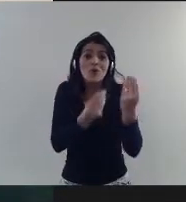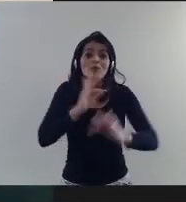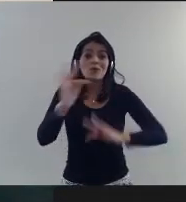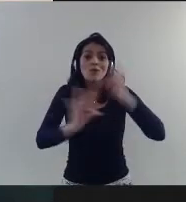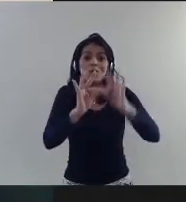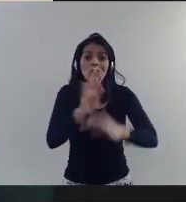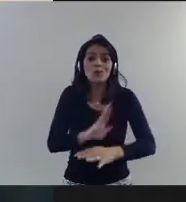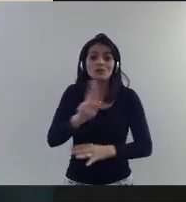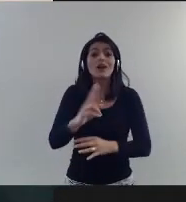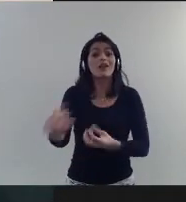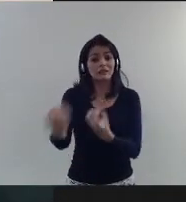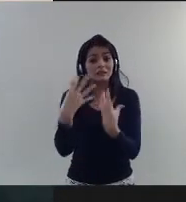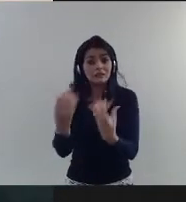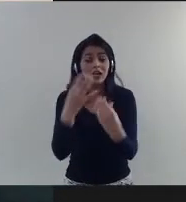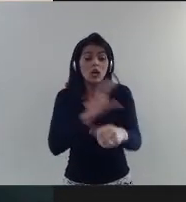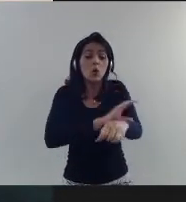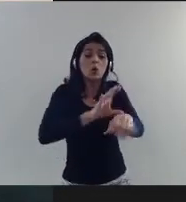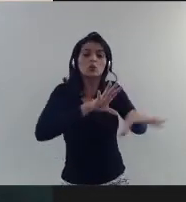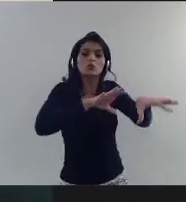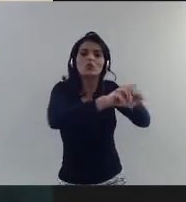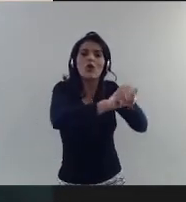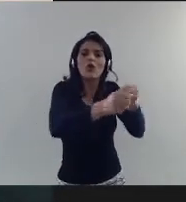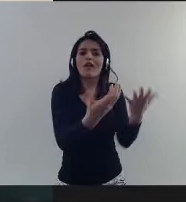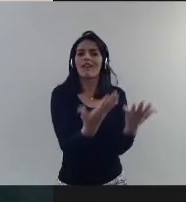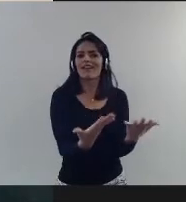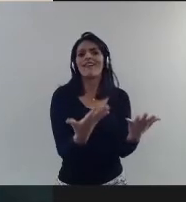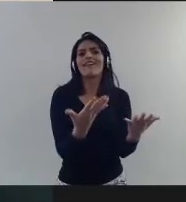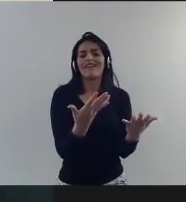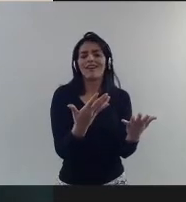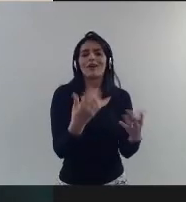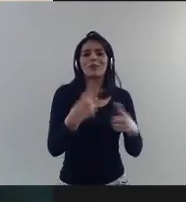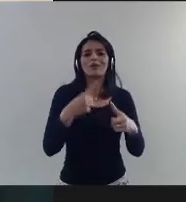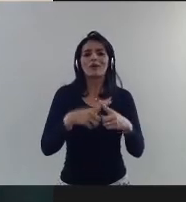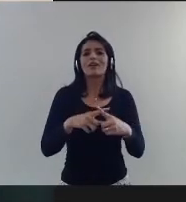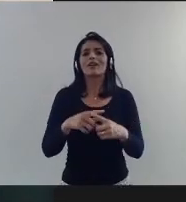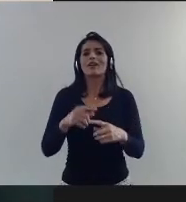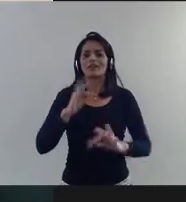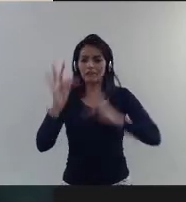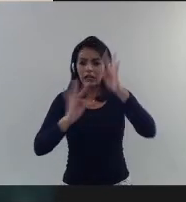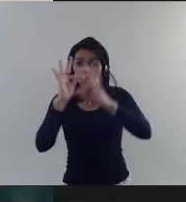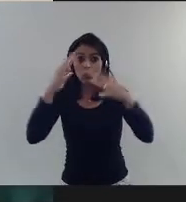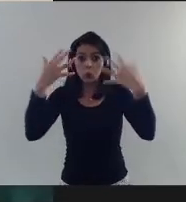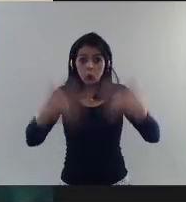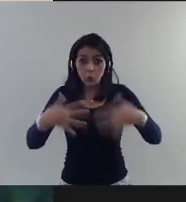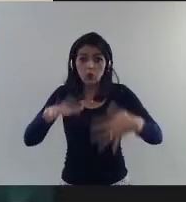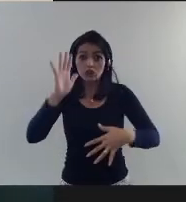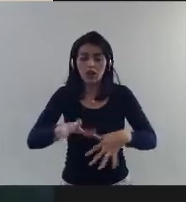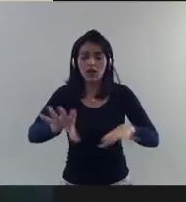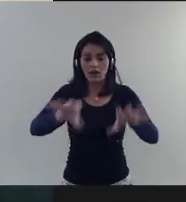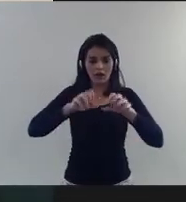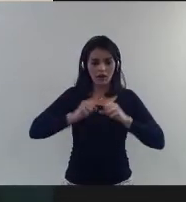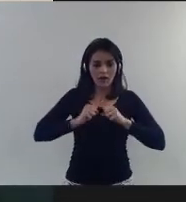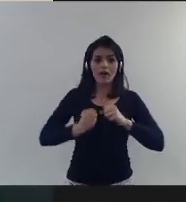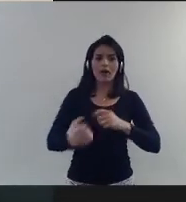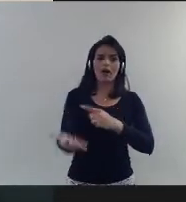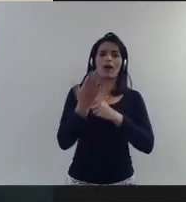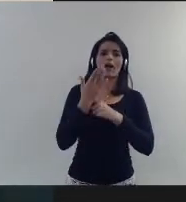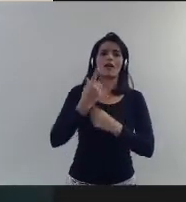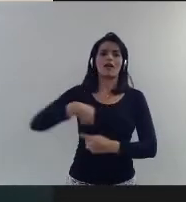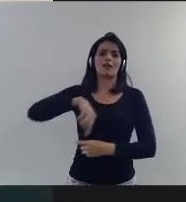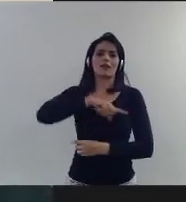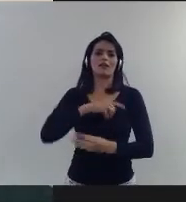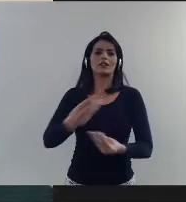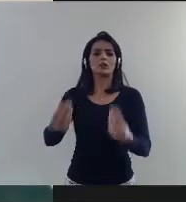colocar no mercado nessa fase de avanço da tecnologia, mas nos dá estrutura